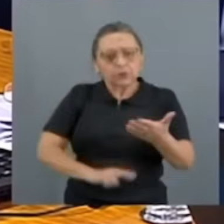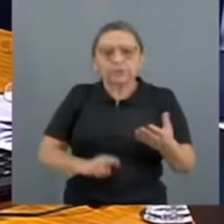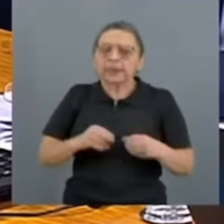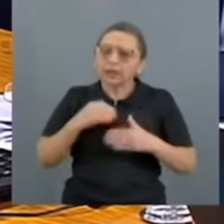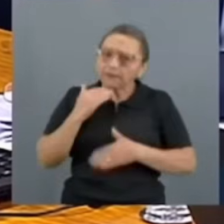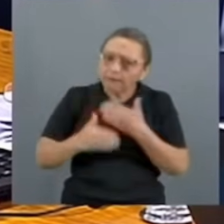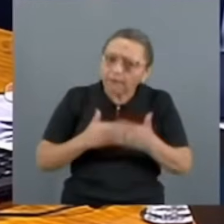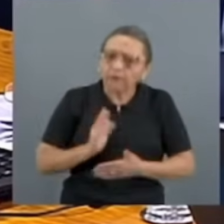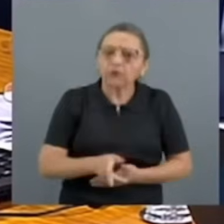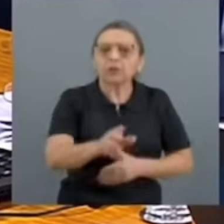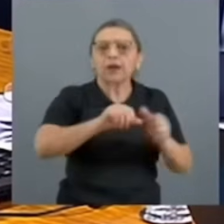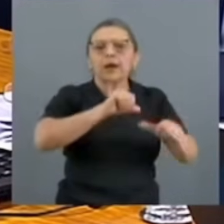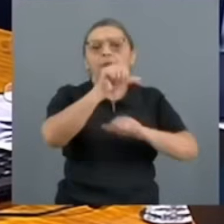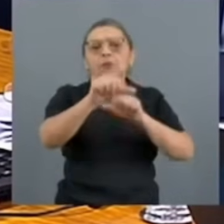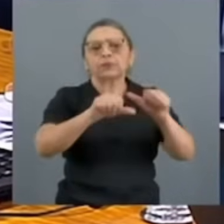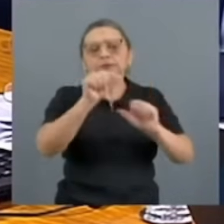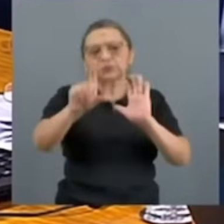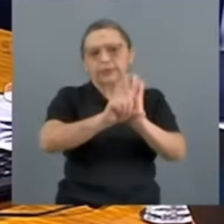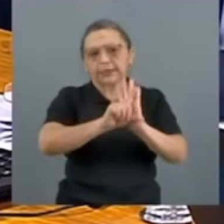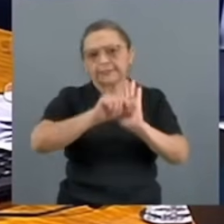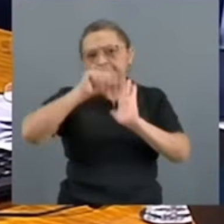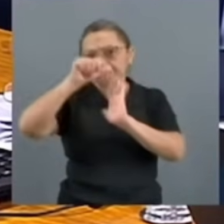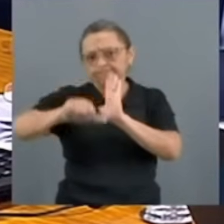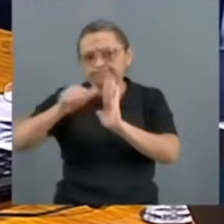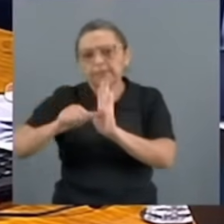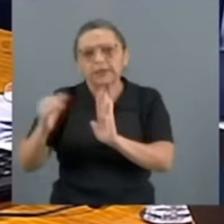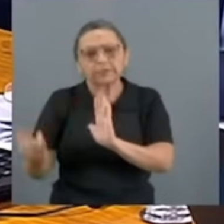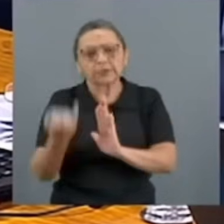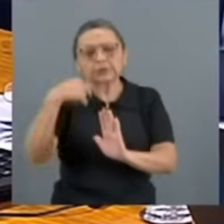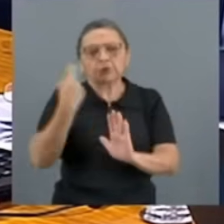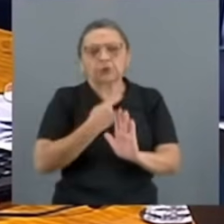relatório para darmos prosseguimento a essa alteração legislativa importantíssima na nossa legislação penal.